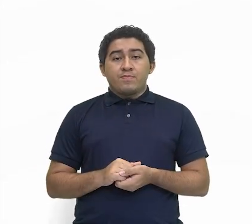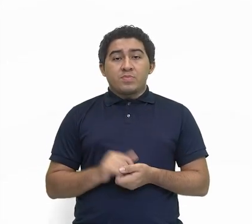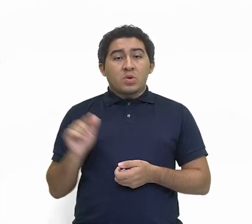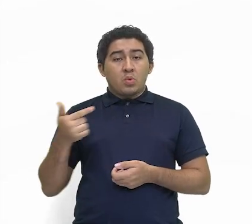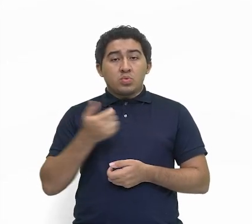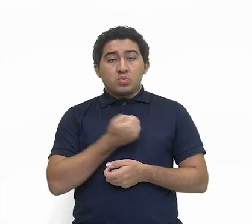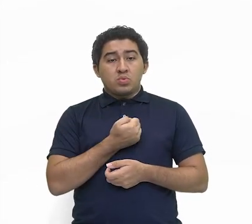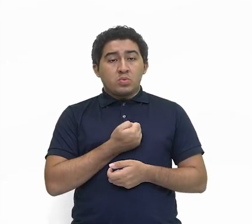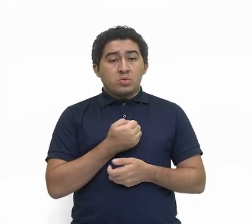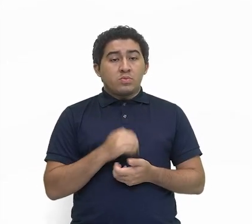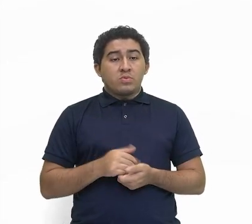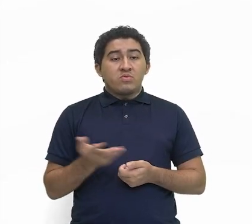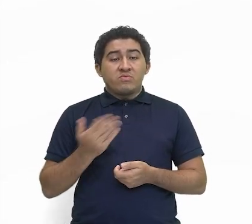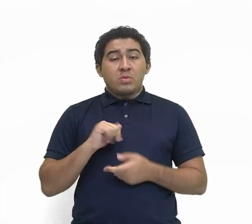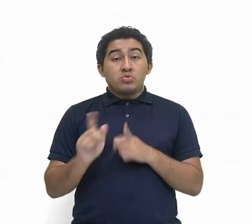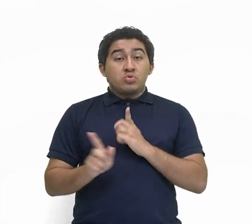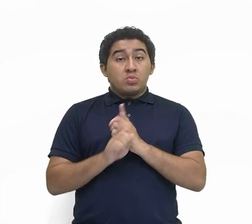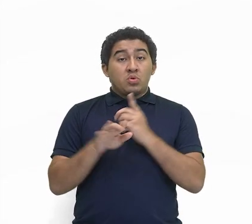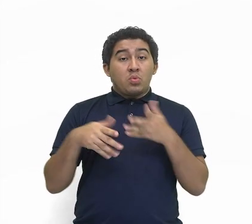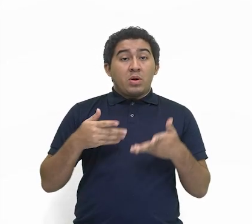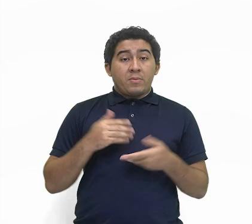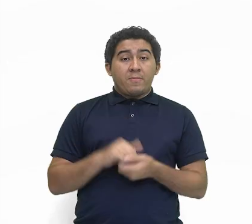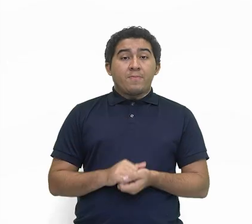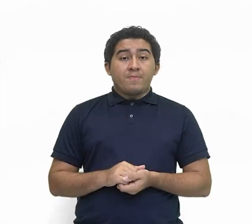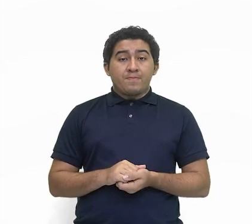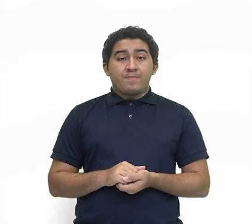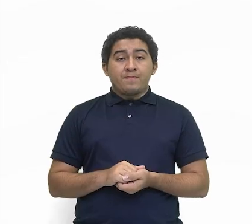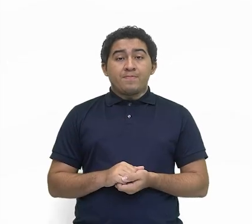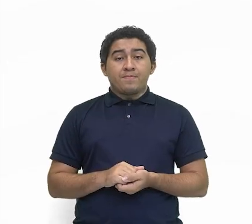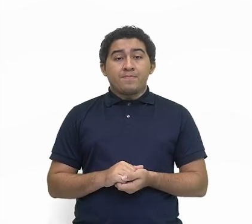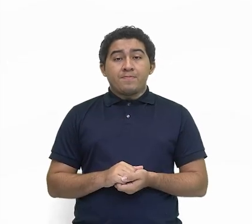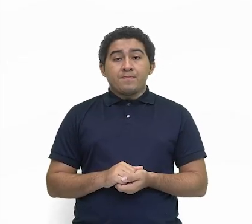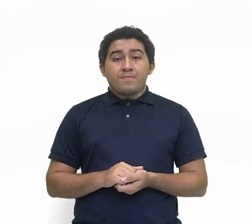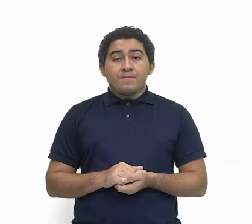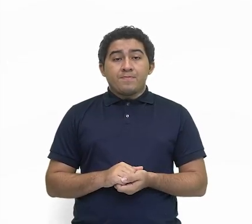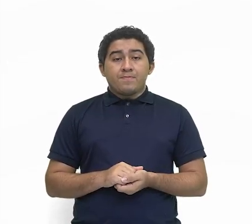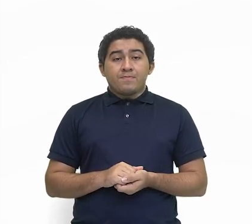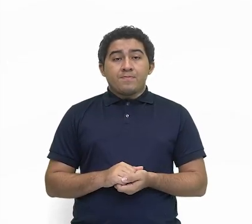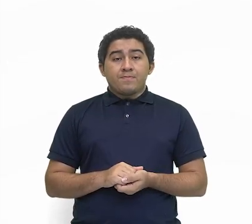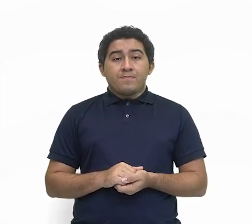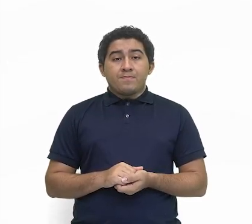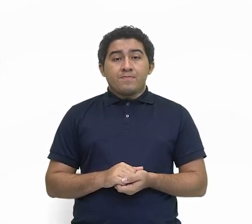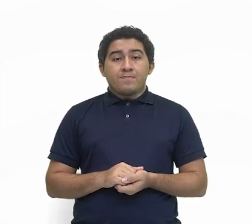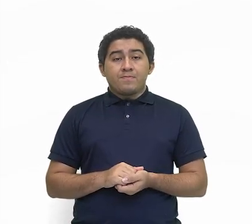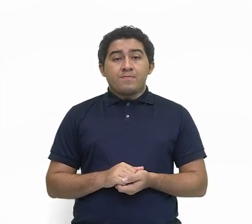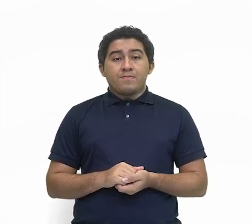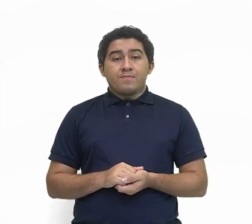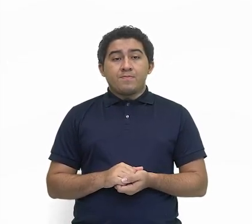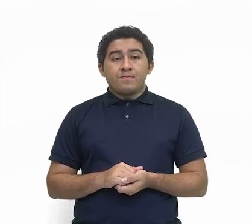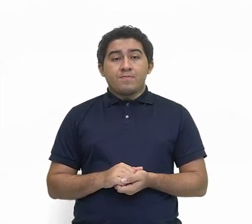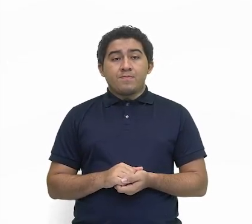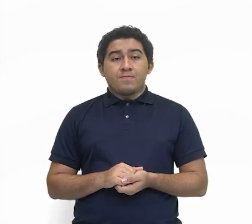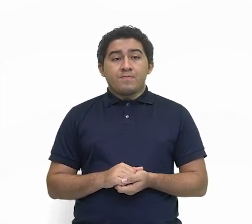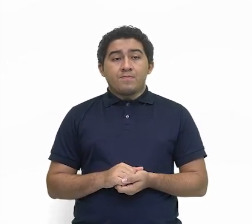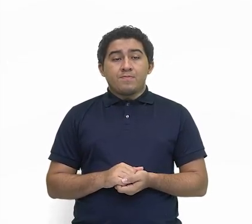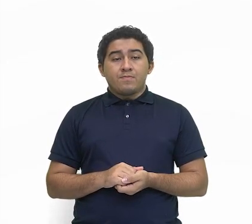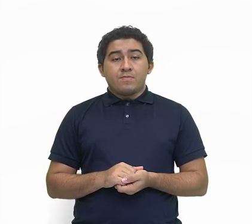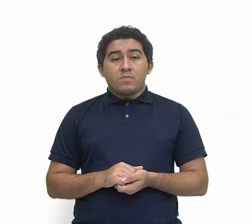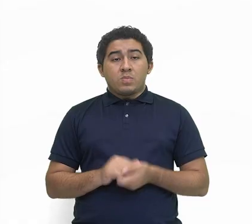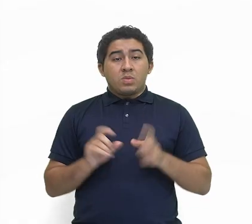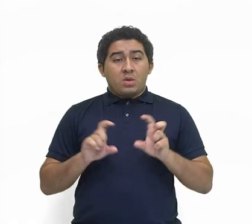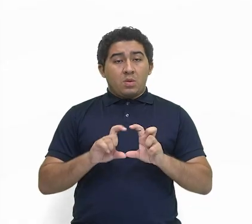outro número. Vamos descobrir qual é. Olha só. Aqui está, então, a